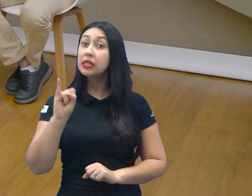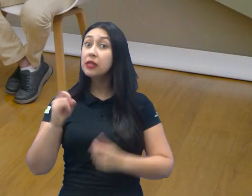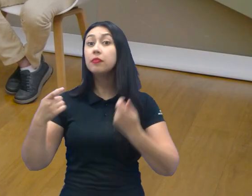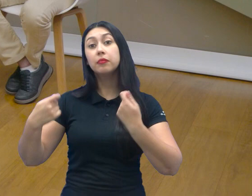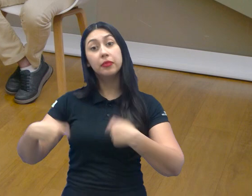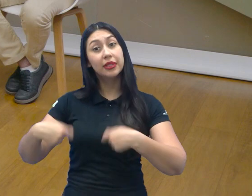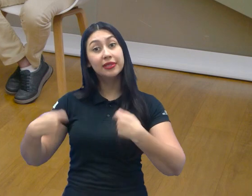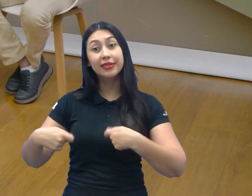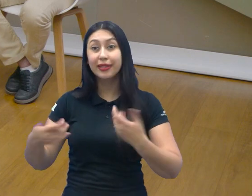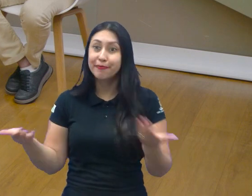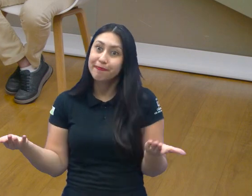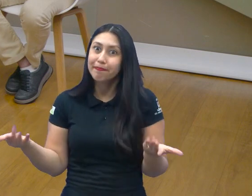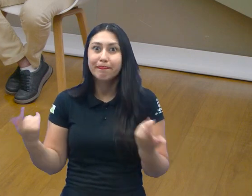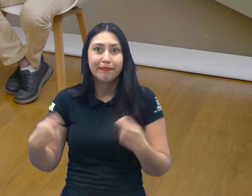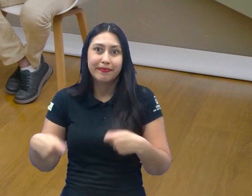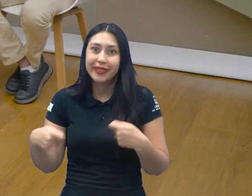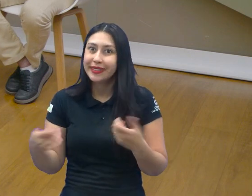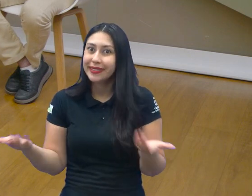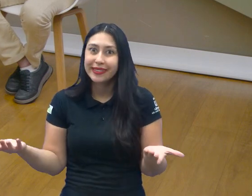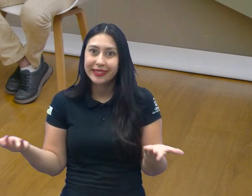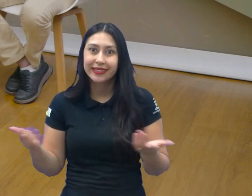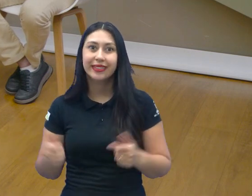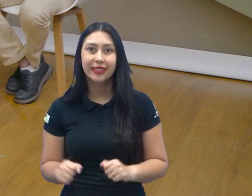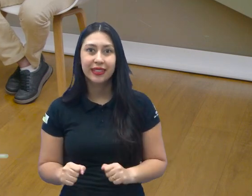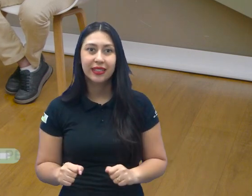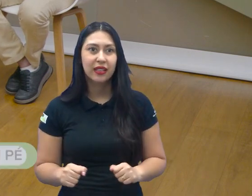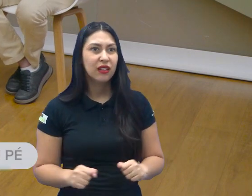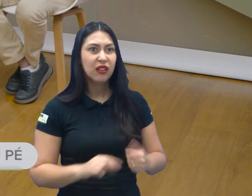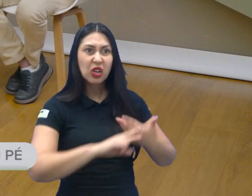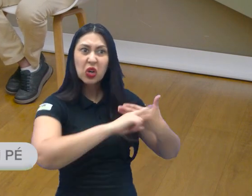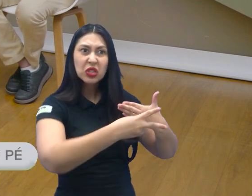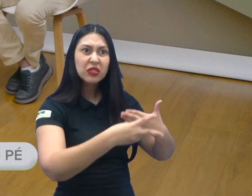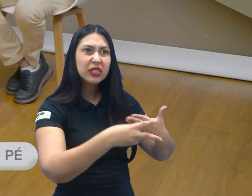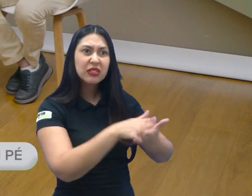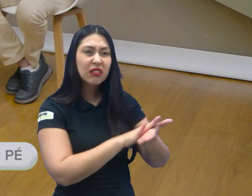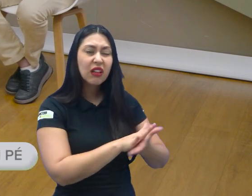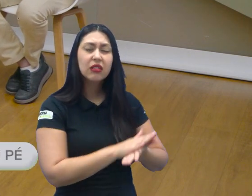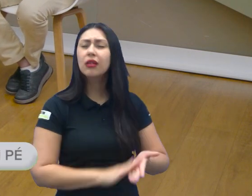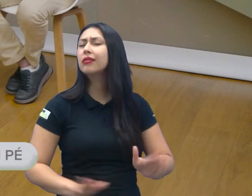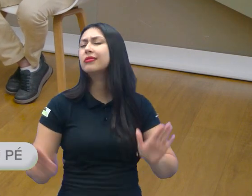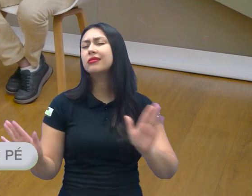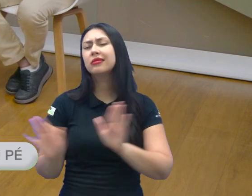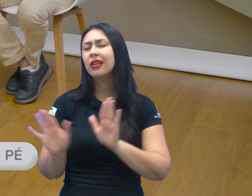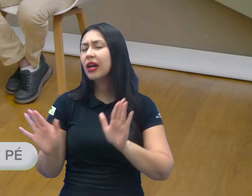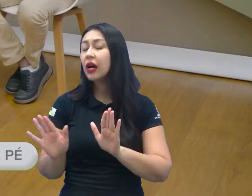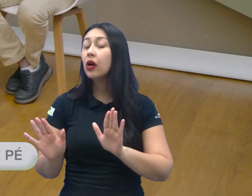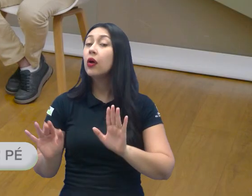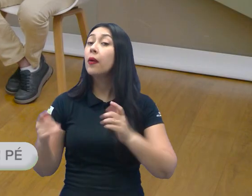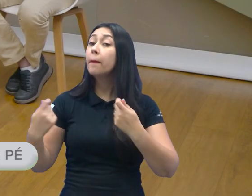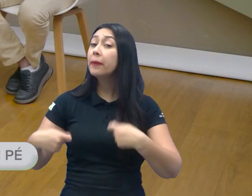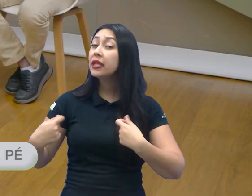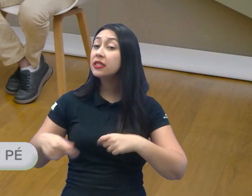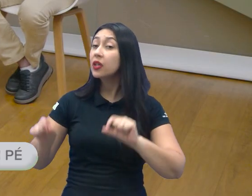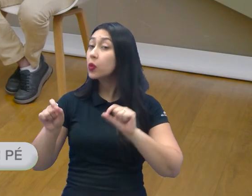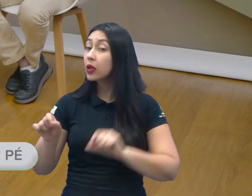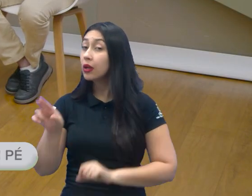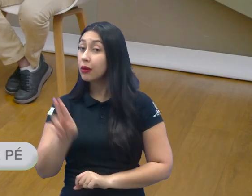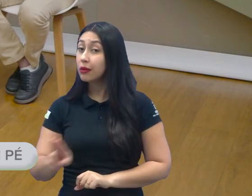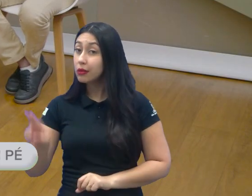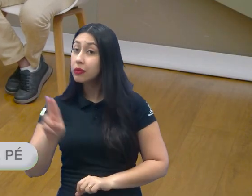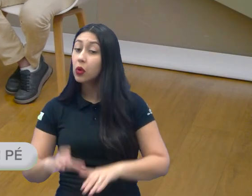tem que ficar. não vai criar algum problema Não, de você saúde tem que por estar com conta o quê? disso. Usar calçados adequados, que te